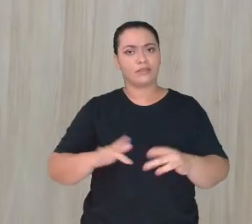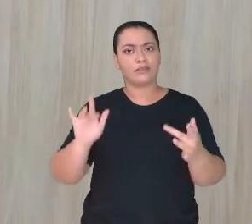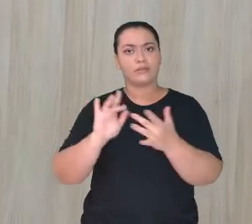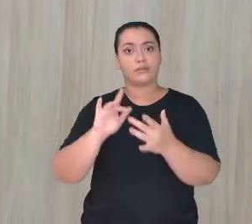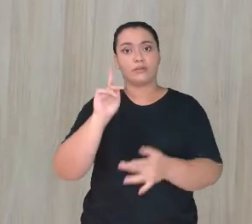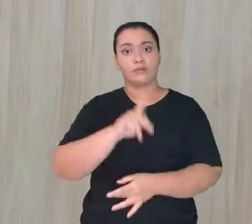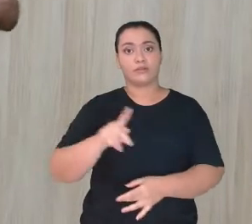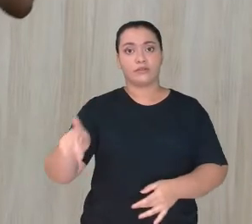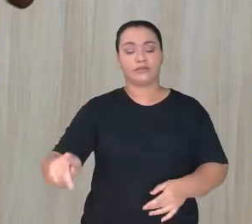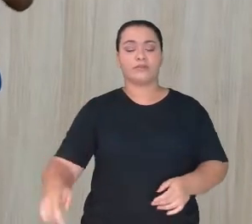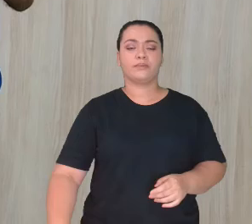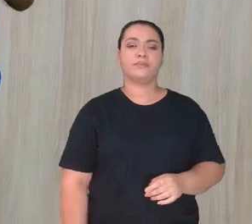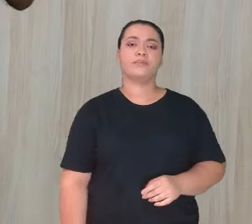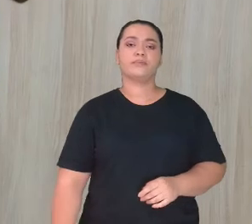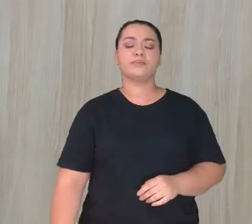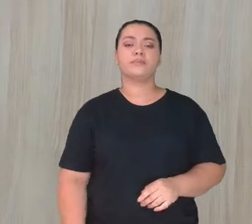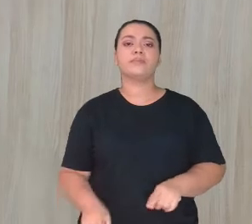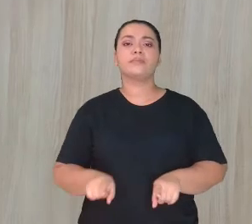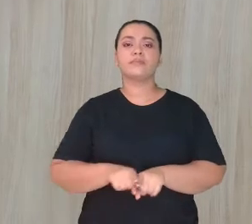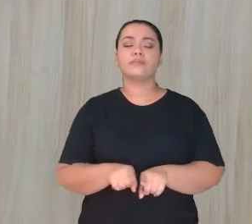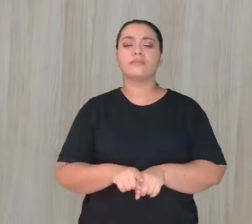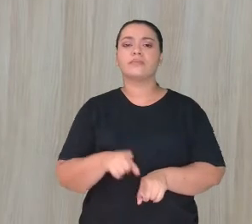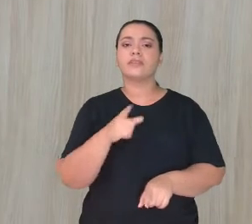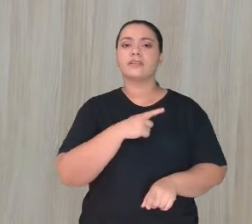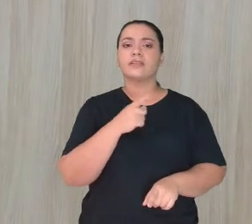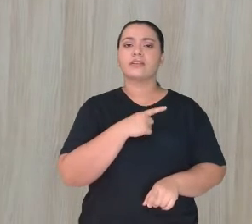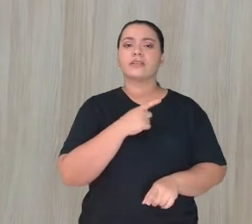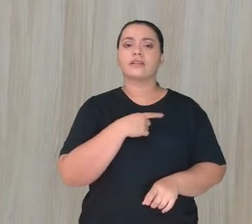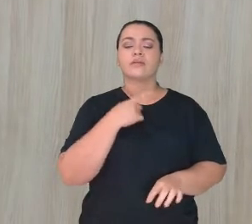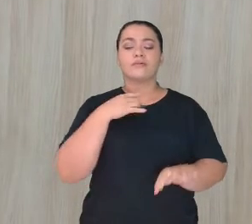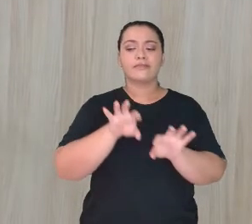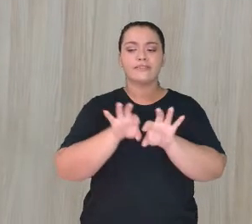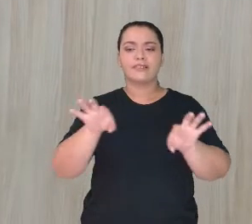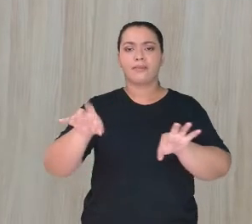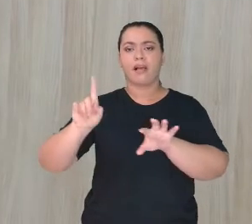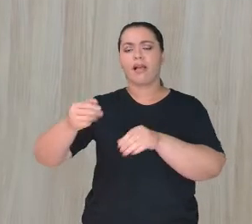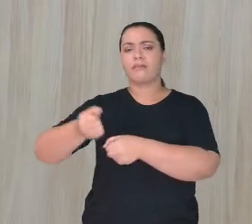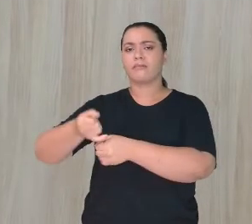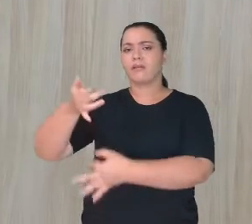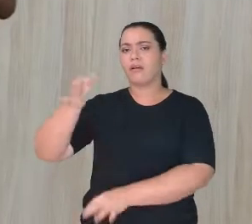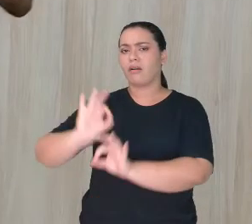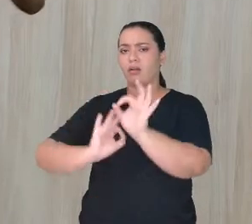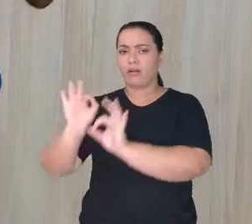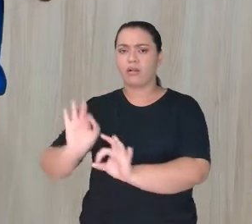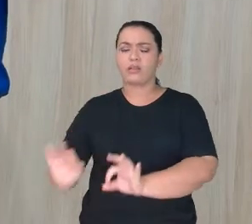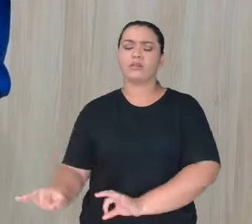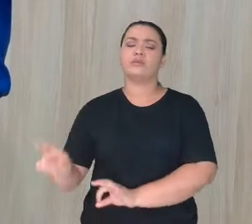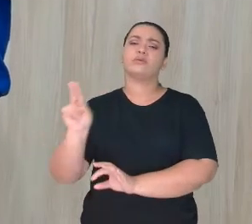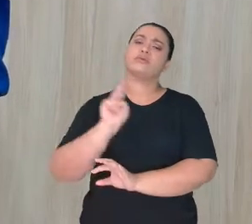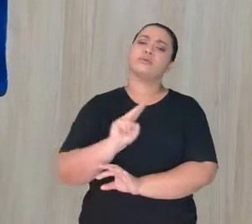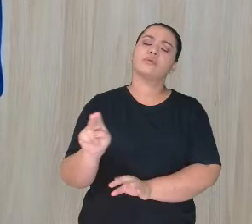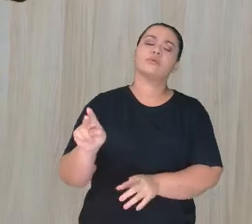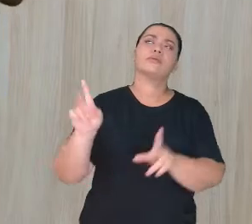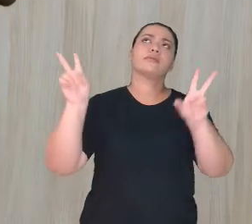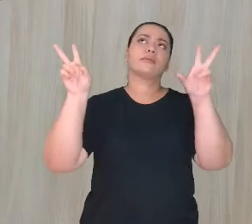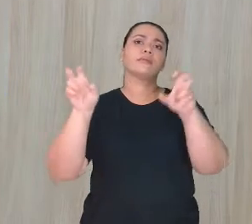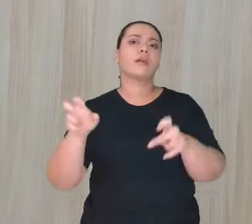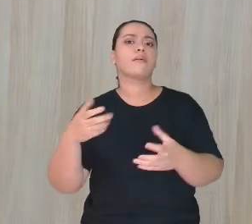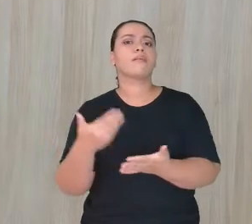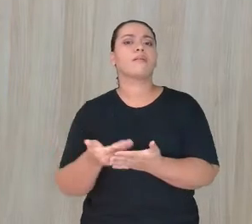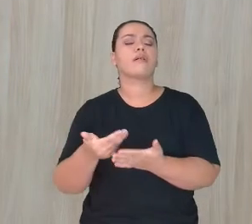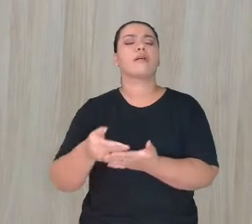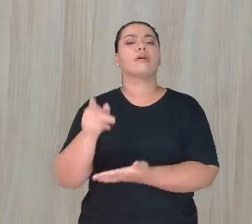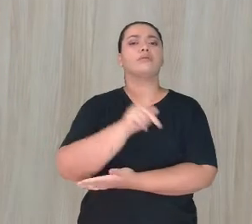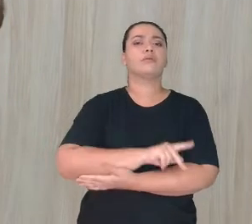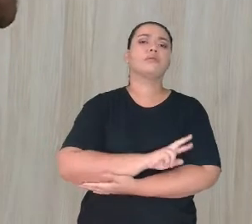professor Ricardinho. E lá também tem separado uma playlist bem organizadinha, com o nome, tema da aula, o nome